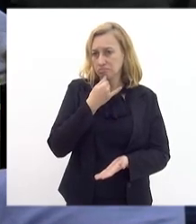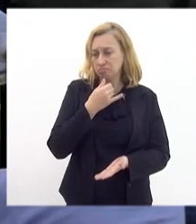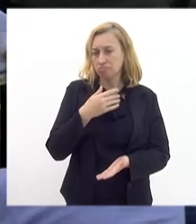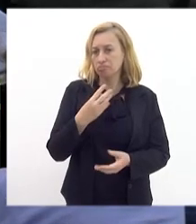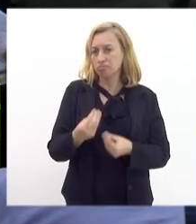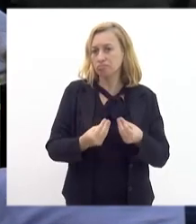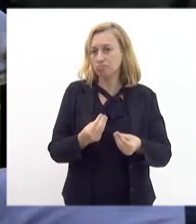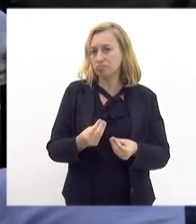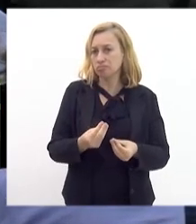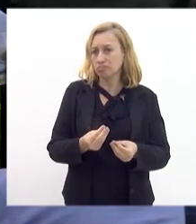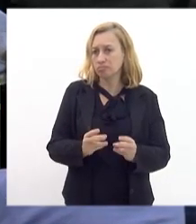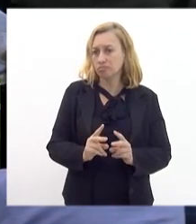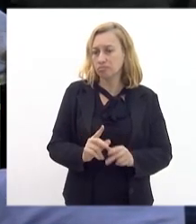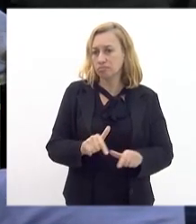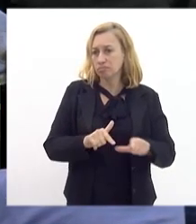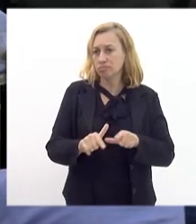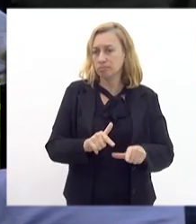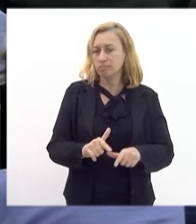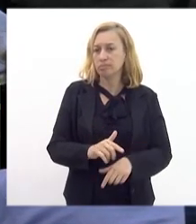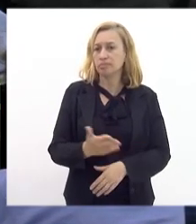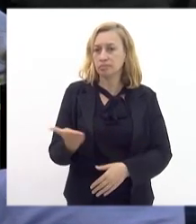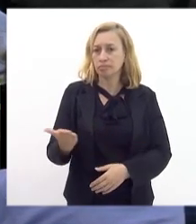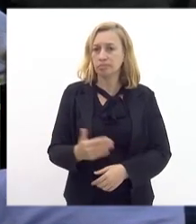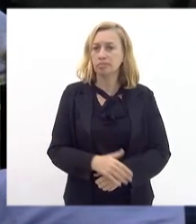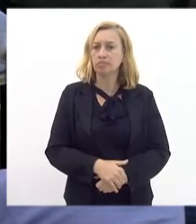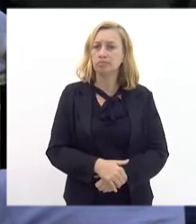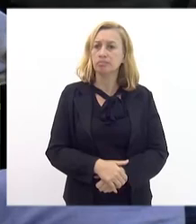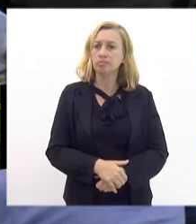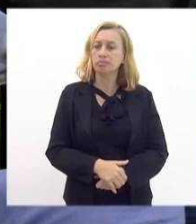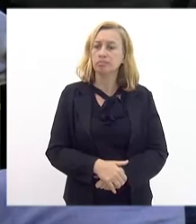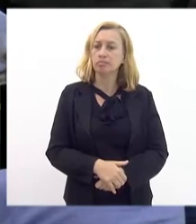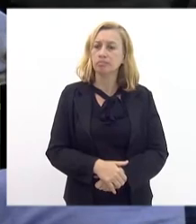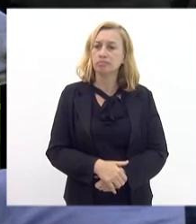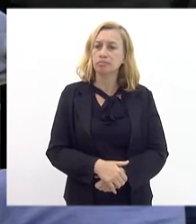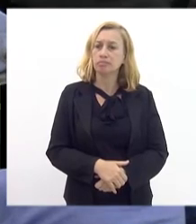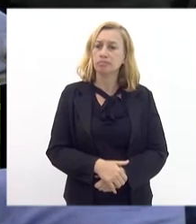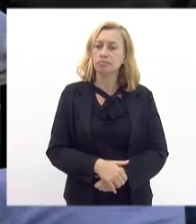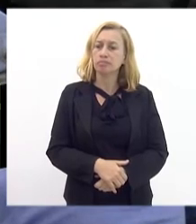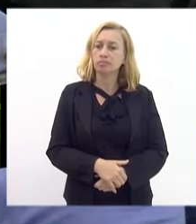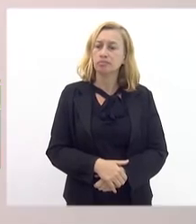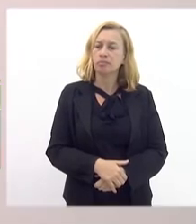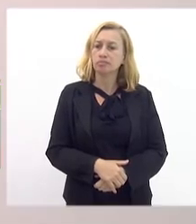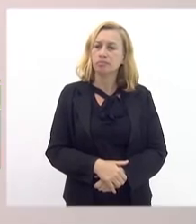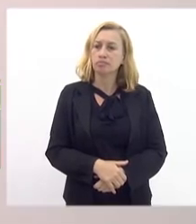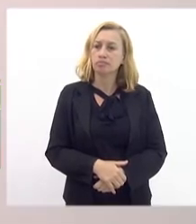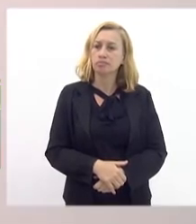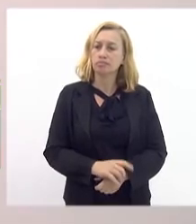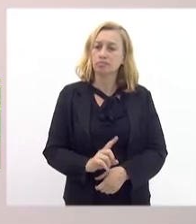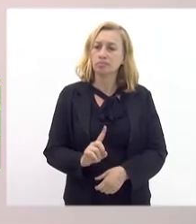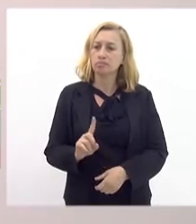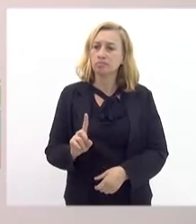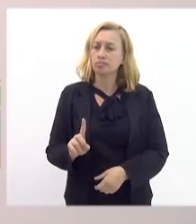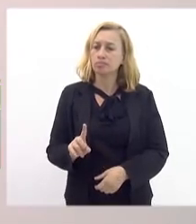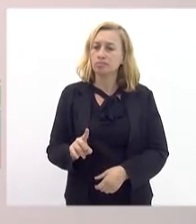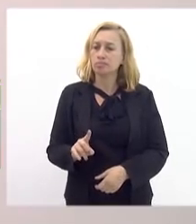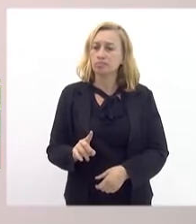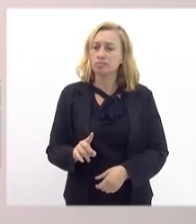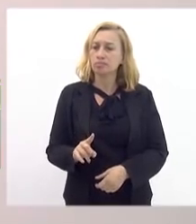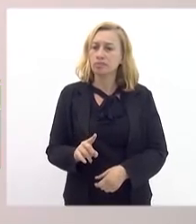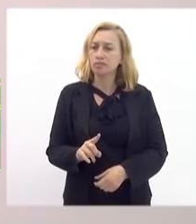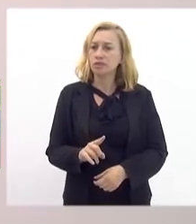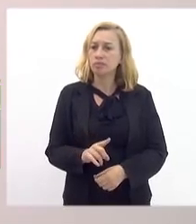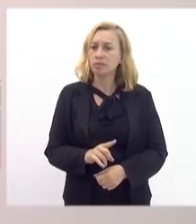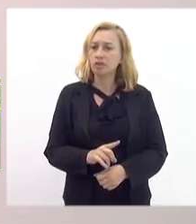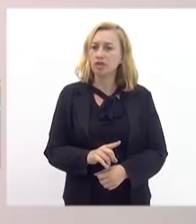conduzindo esse processo de licenciamento mas continua aqui por favor Oi e aí agora Quais são os próximos passos Passos dessa